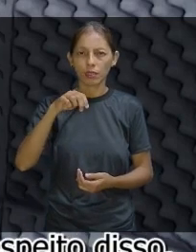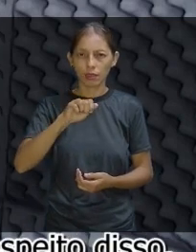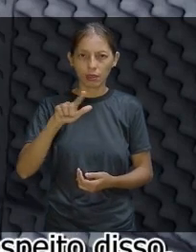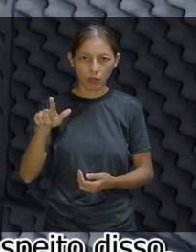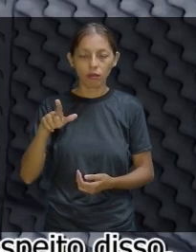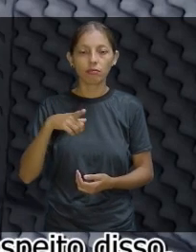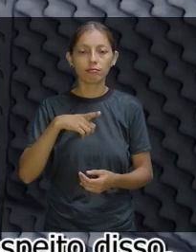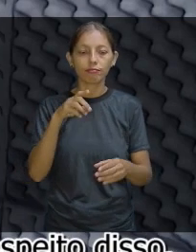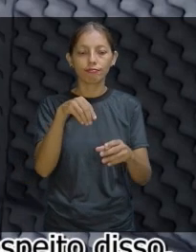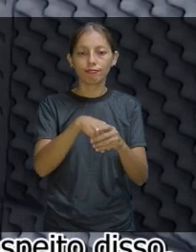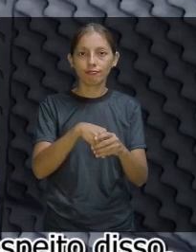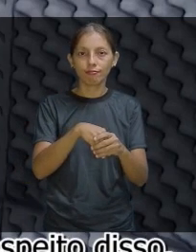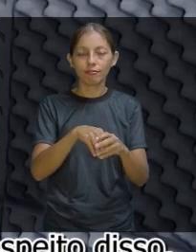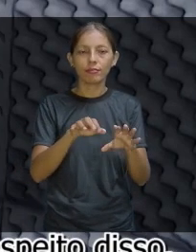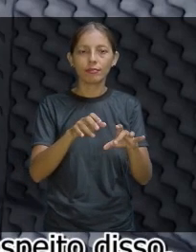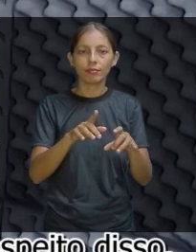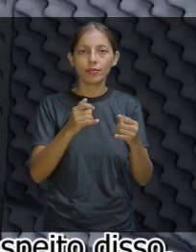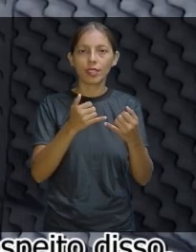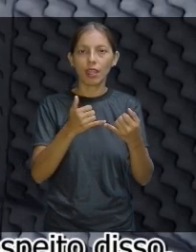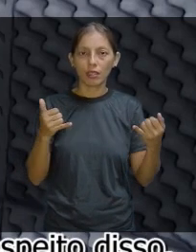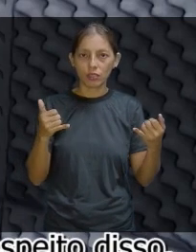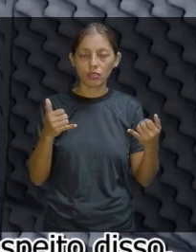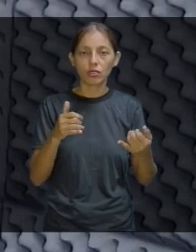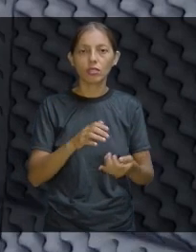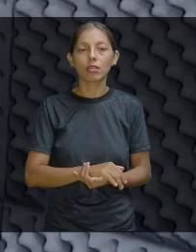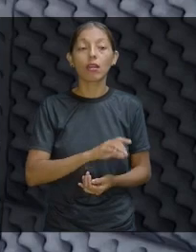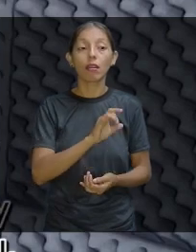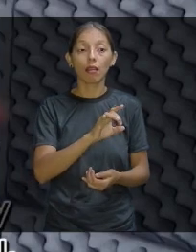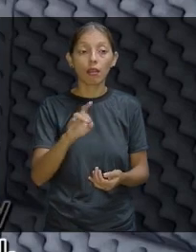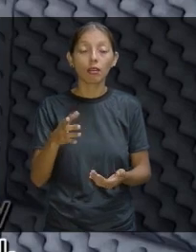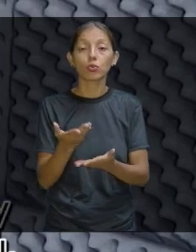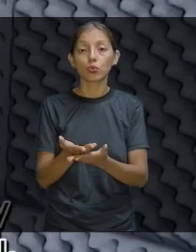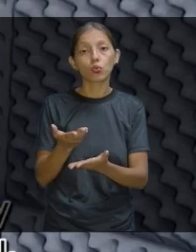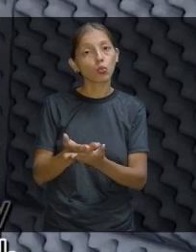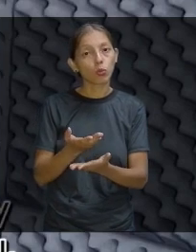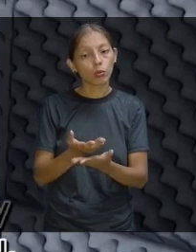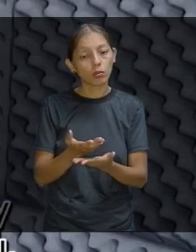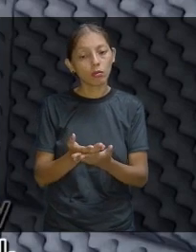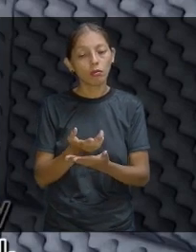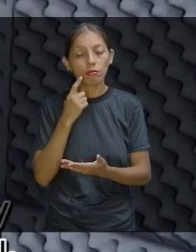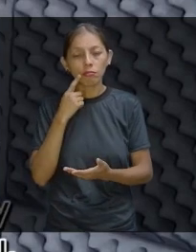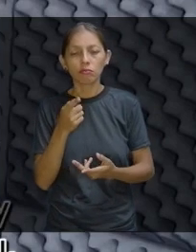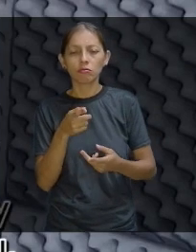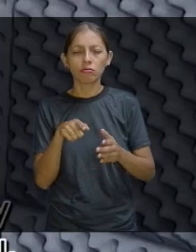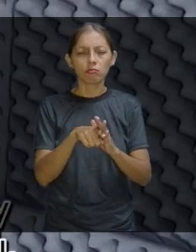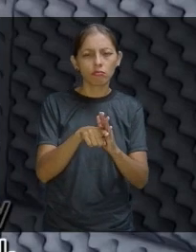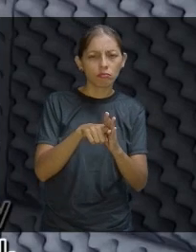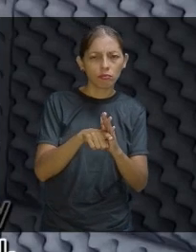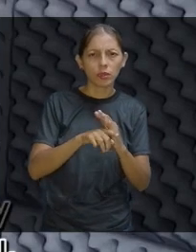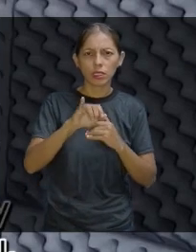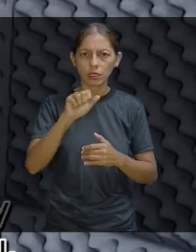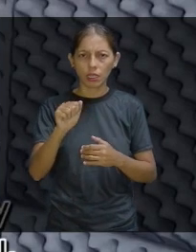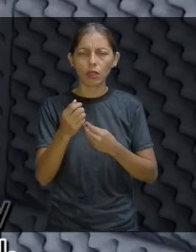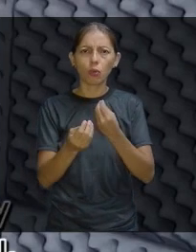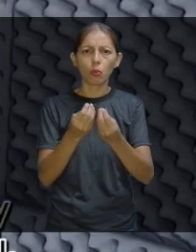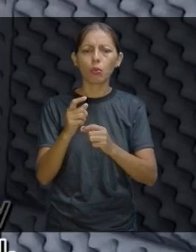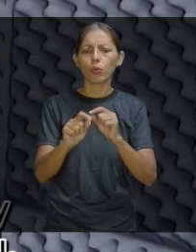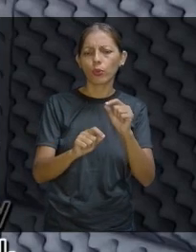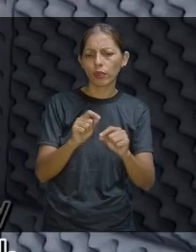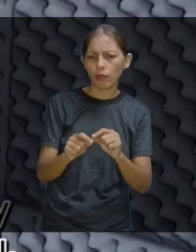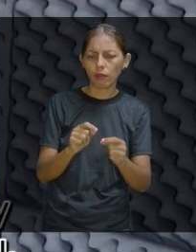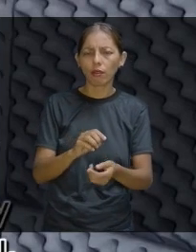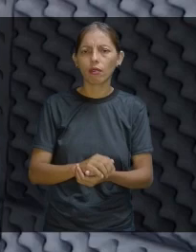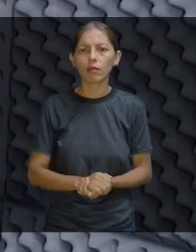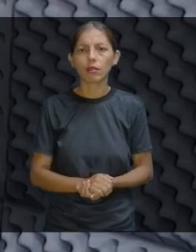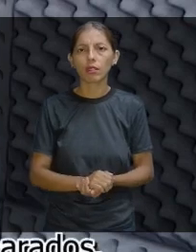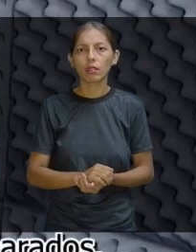pessoas gabaritadas que estão estudando a respeito disso. A desembargadora Terezinha falou, o Vanderlei Terezinha, o desembargador João